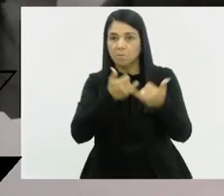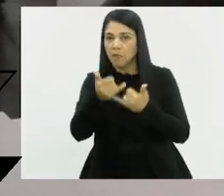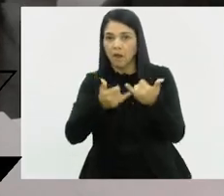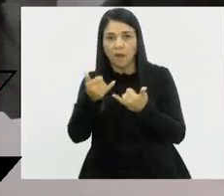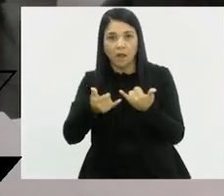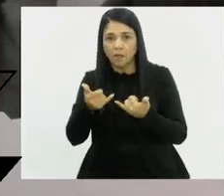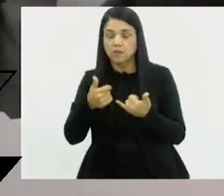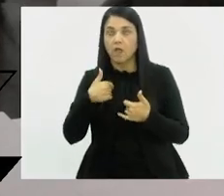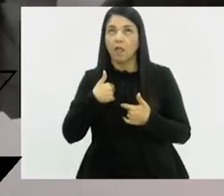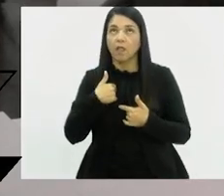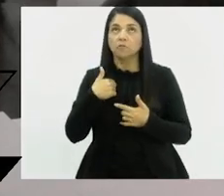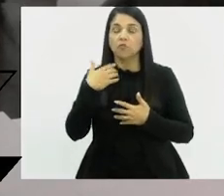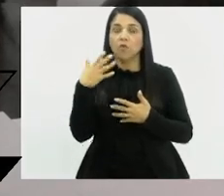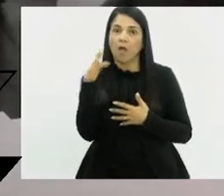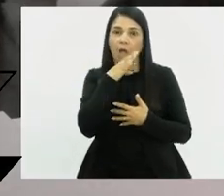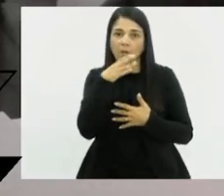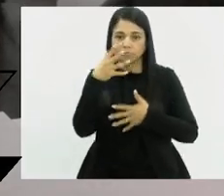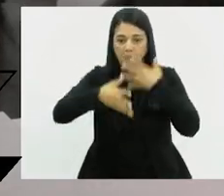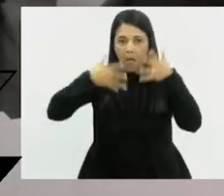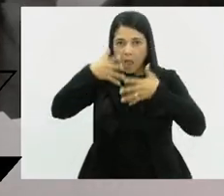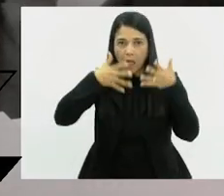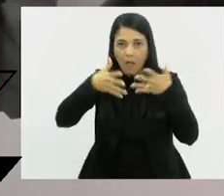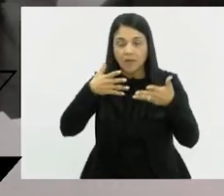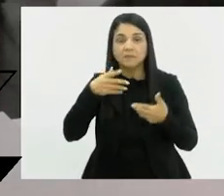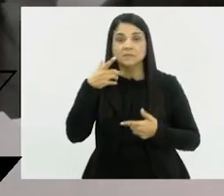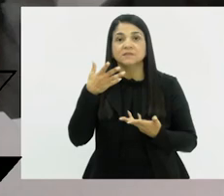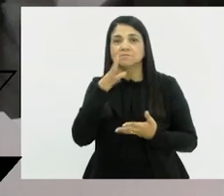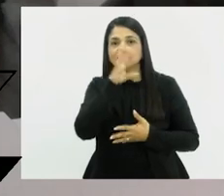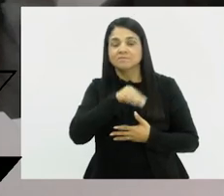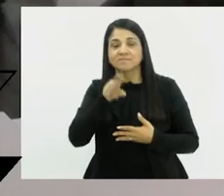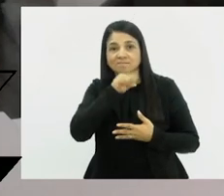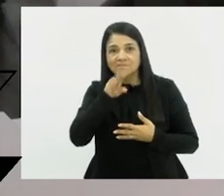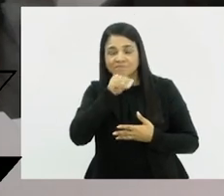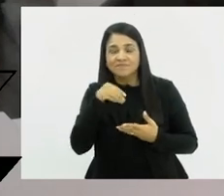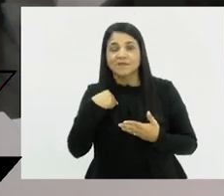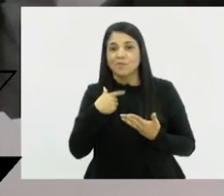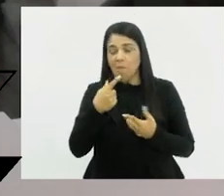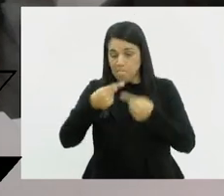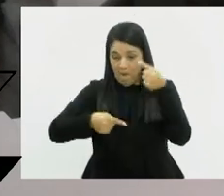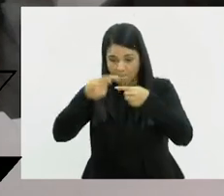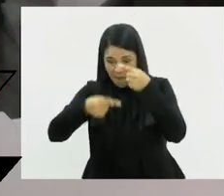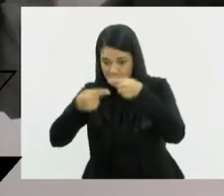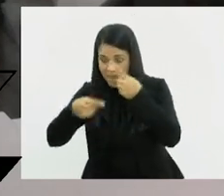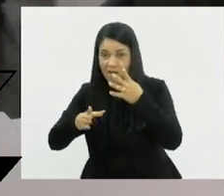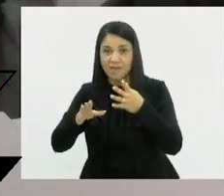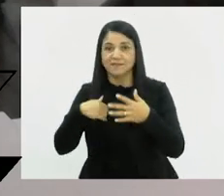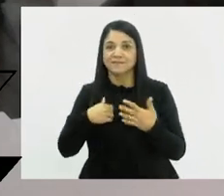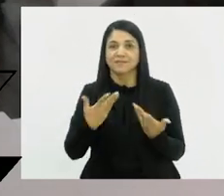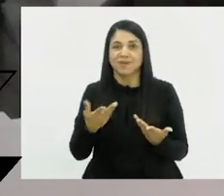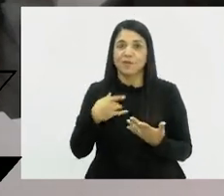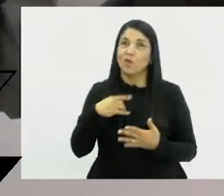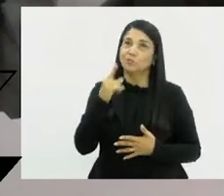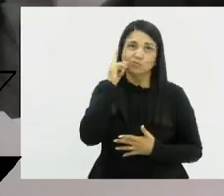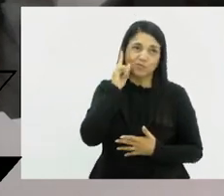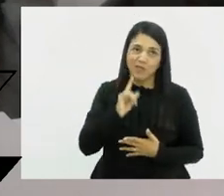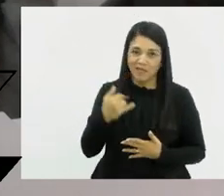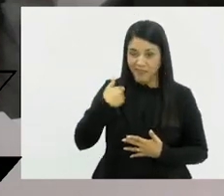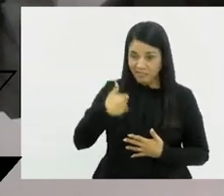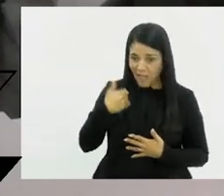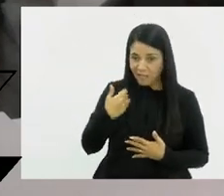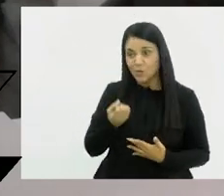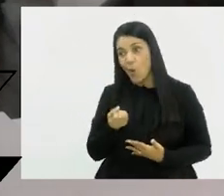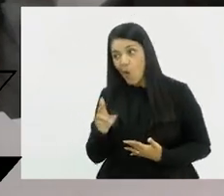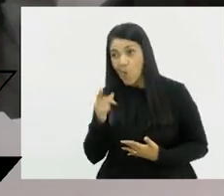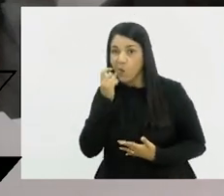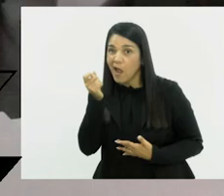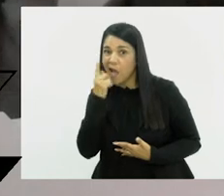de... falando mais rápido, com mais eloquência, procurando não perder mais, porque me foge aqui a... não sei se é a idade ou foram os gatos. Eu prefiro botar a